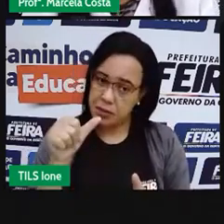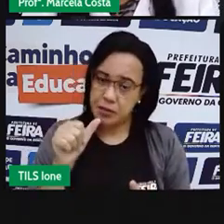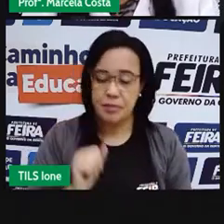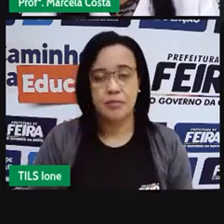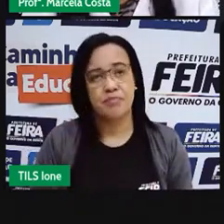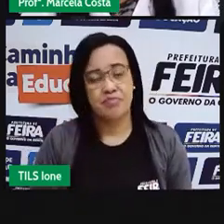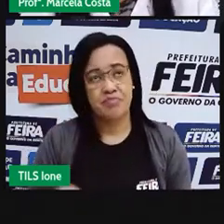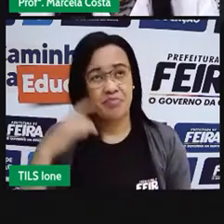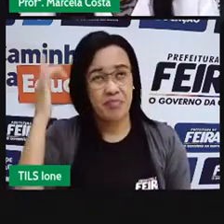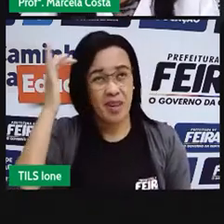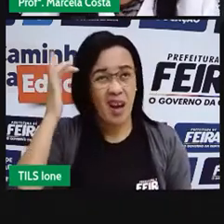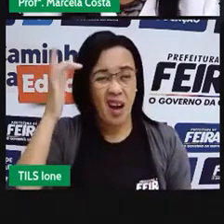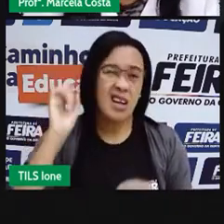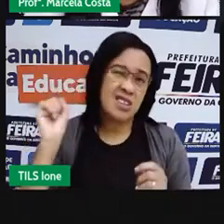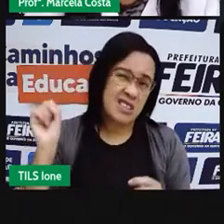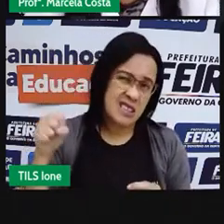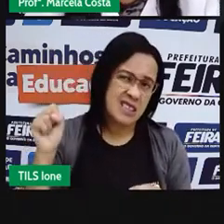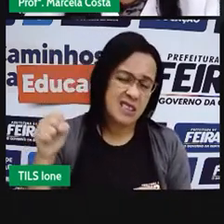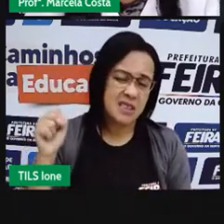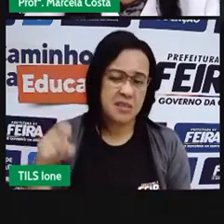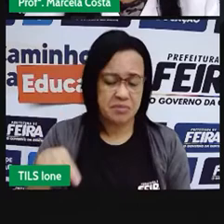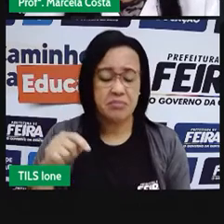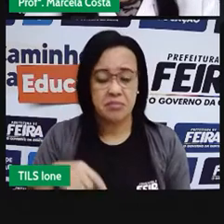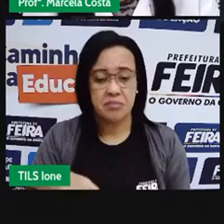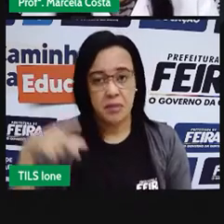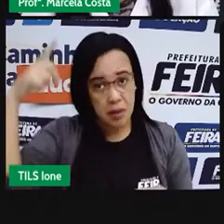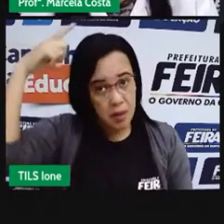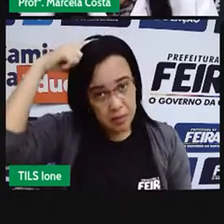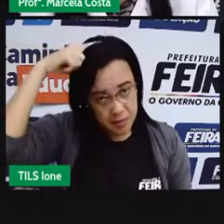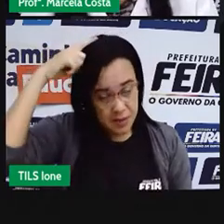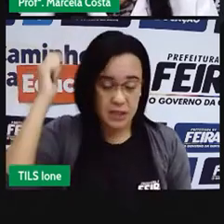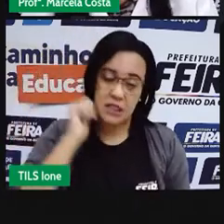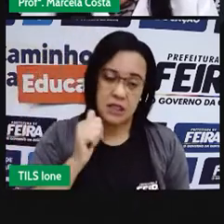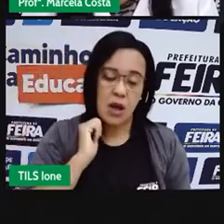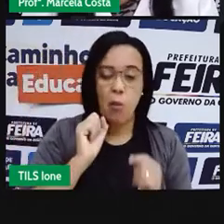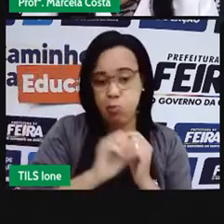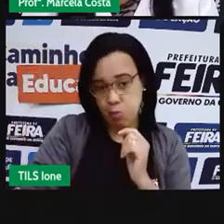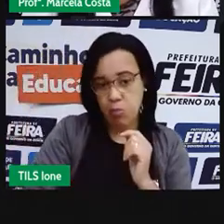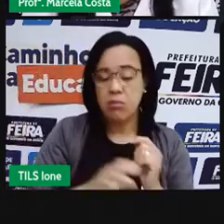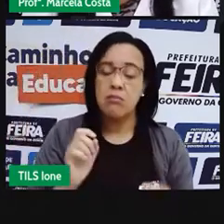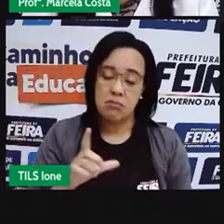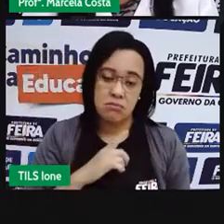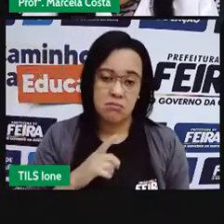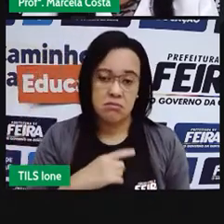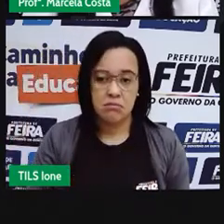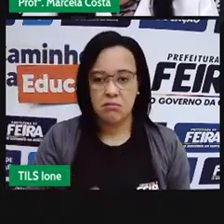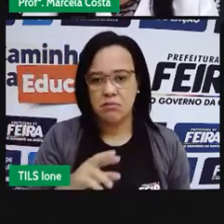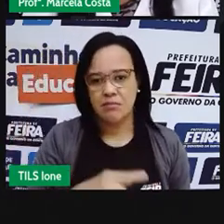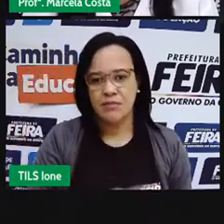Acho que sim, as princesas topam pum, respondeu o pai, com muita delicadeza.